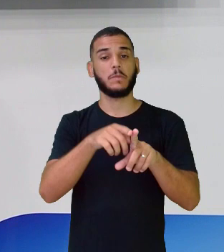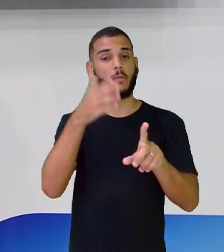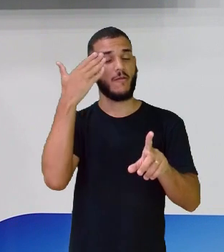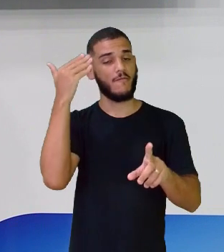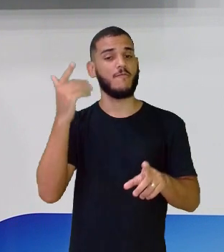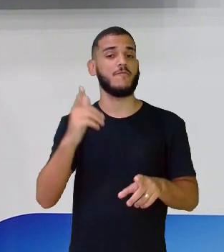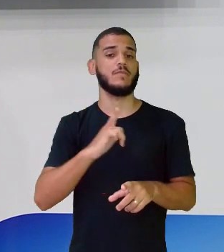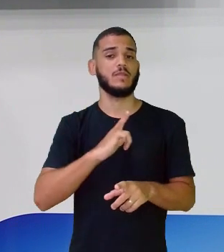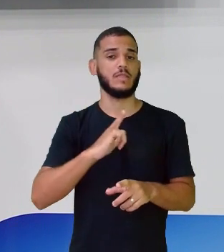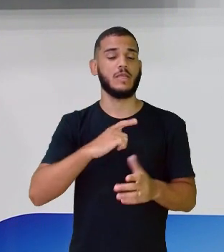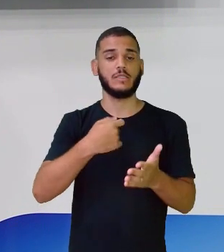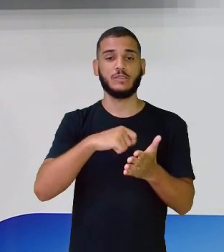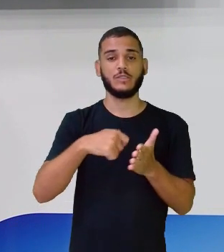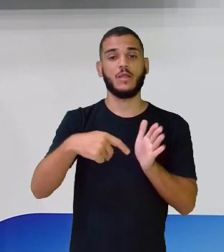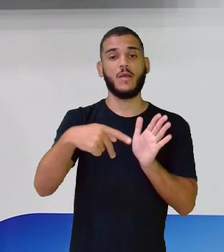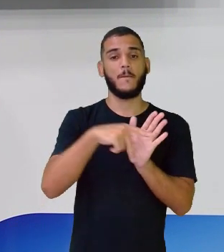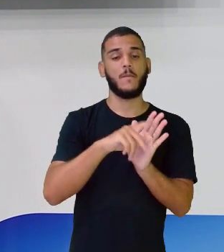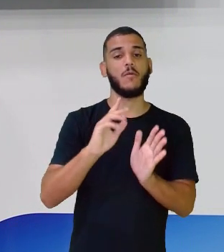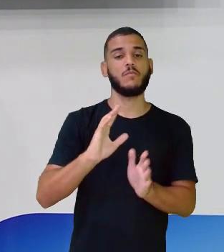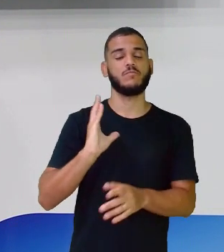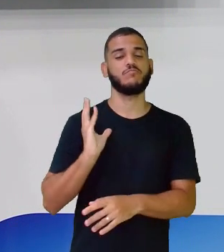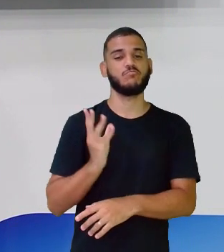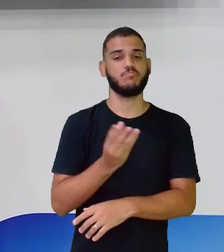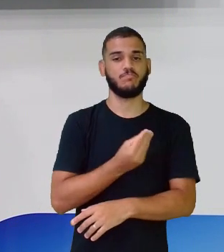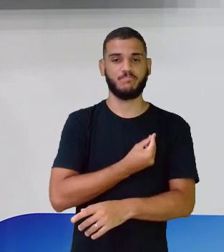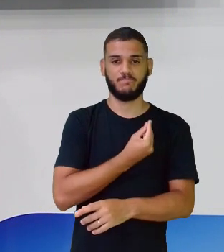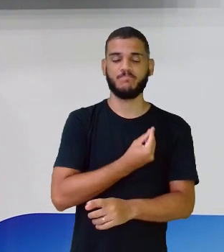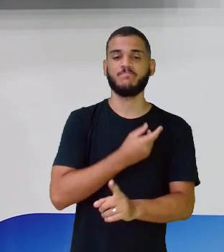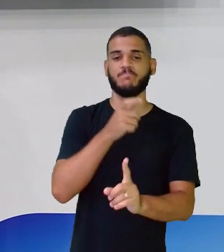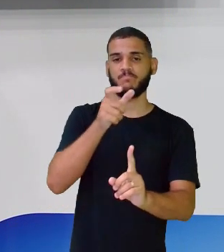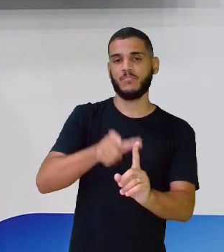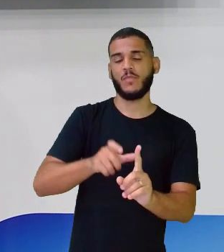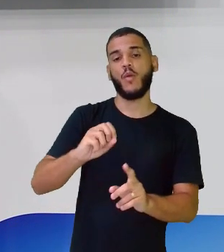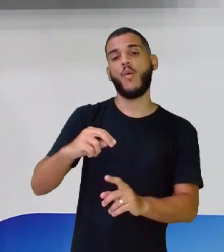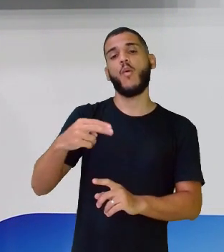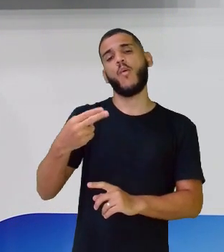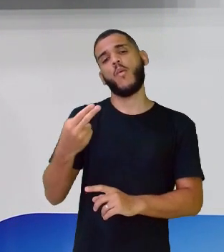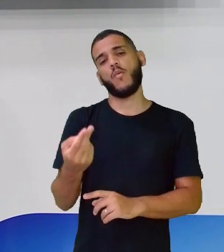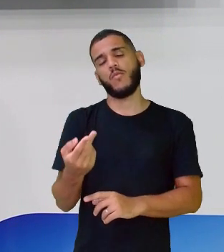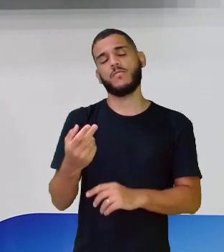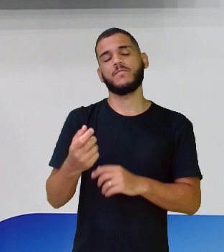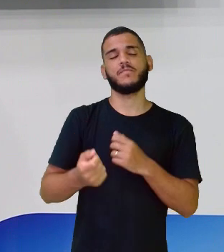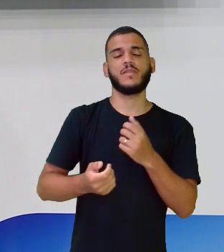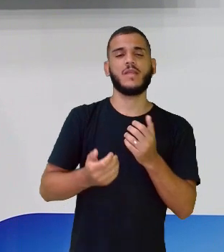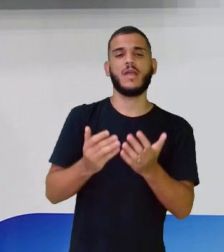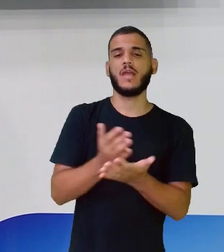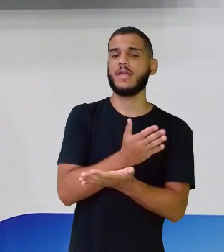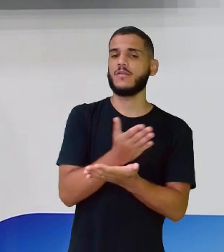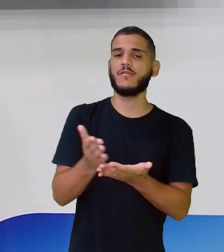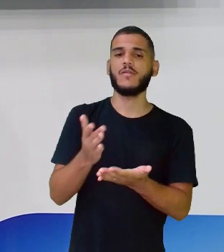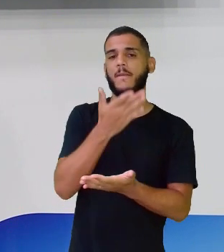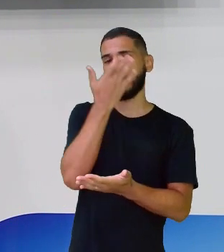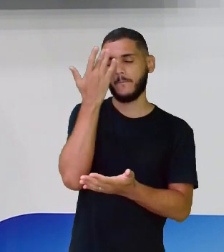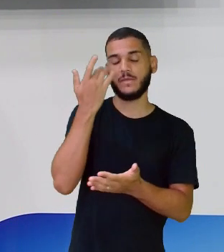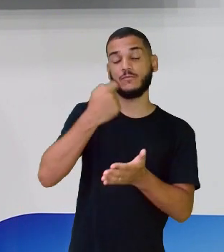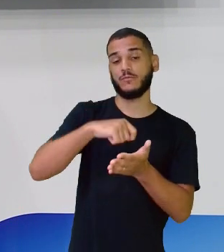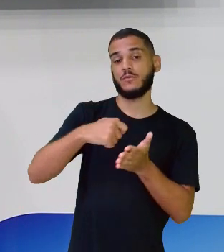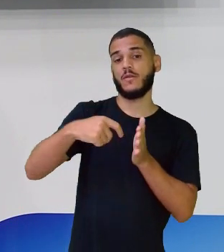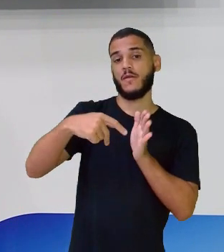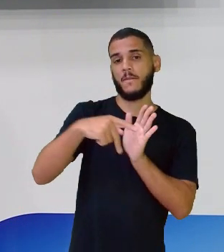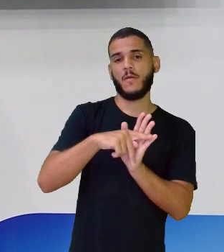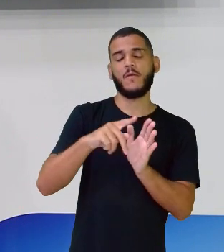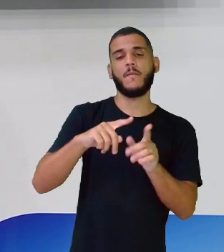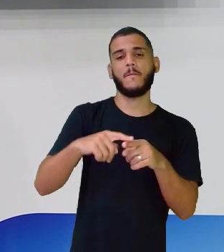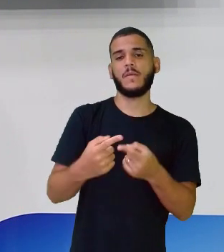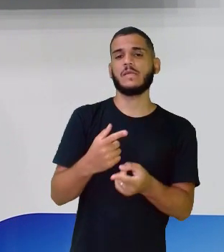que escreve a sua biografia, a sua história. Ou alguém, na maioria das vezes, não é a pessoa que escreve, mas que